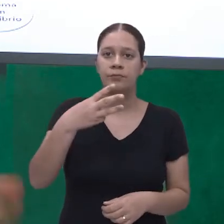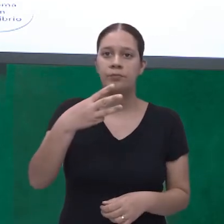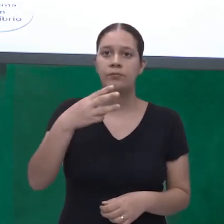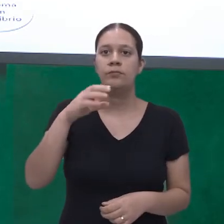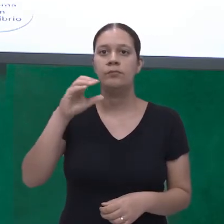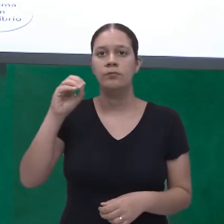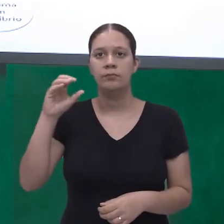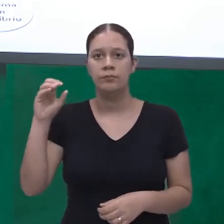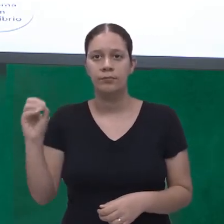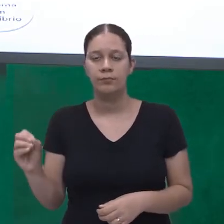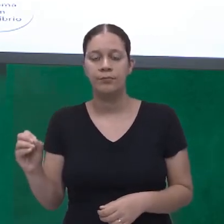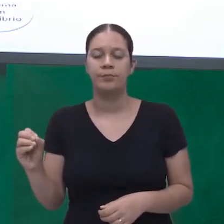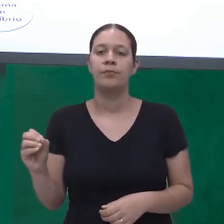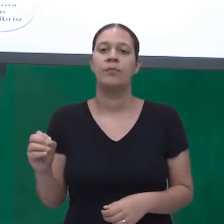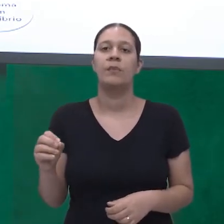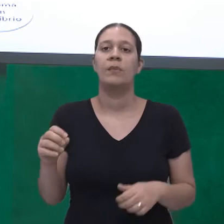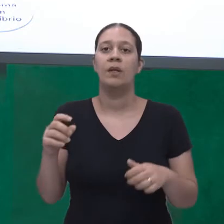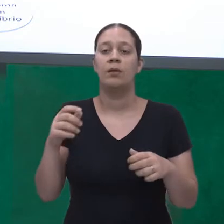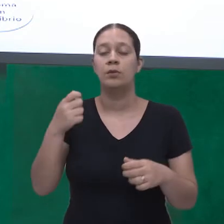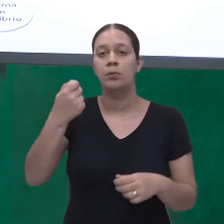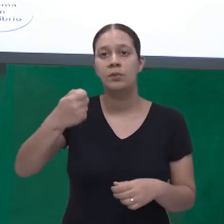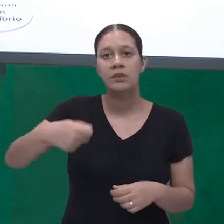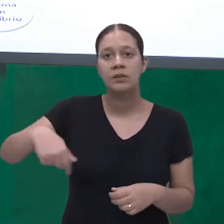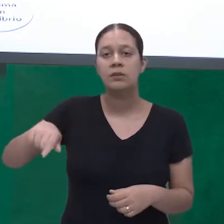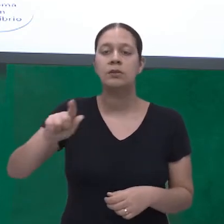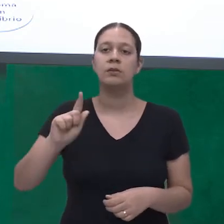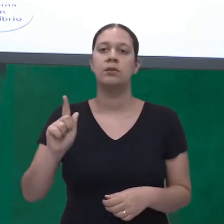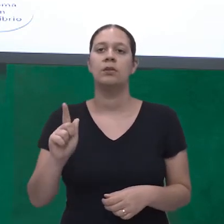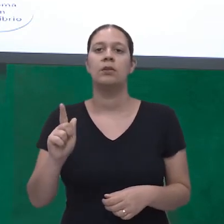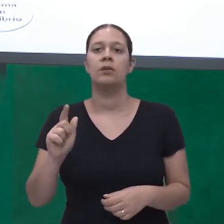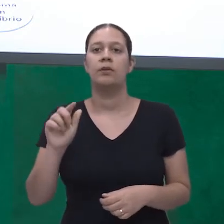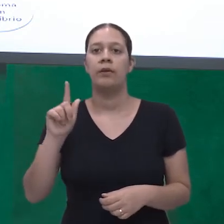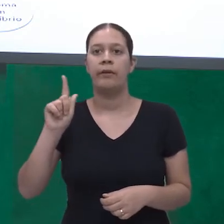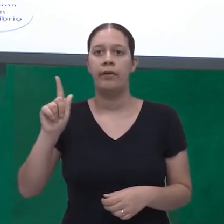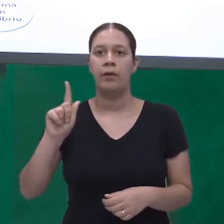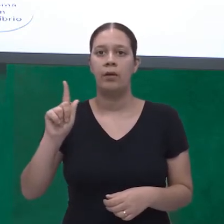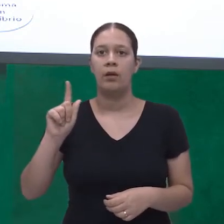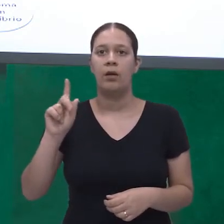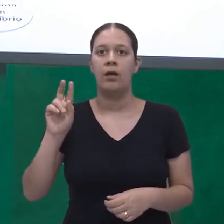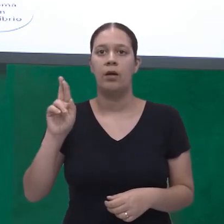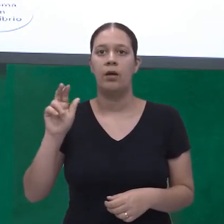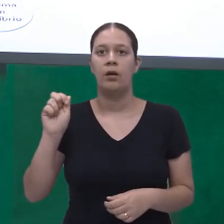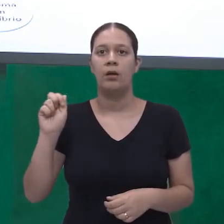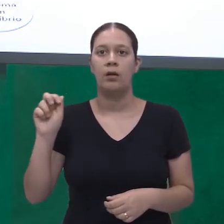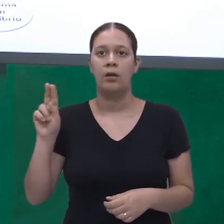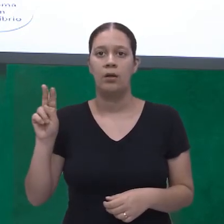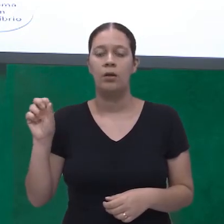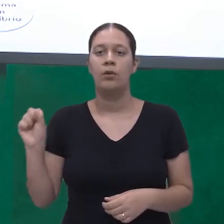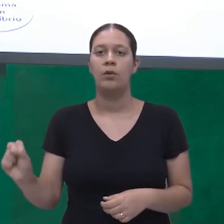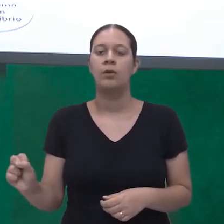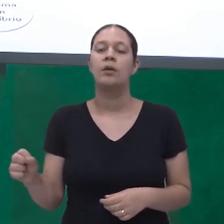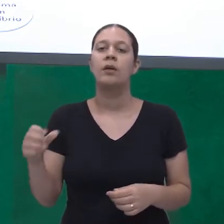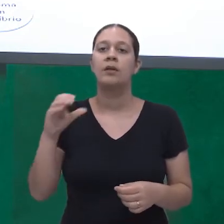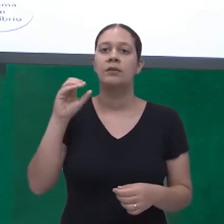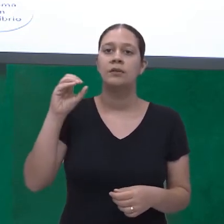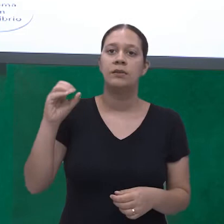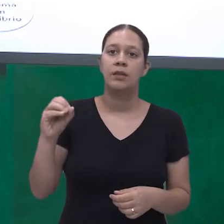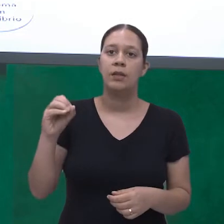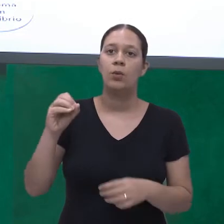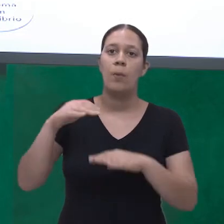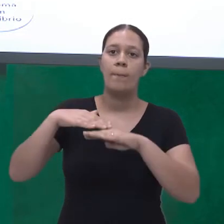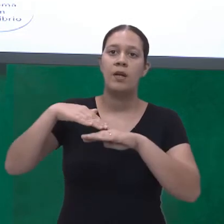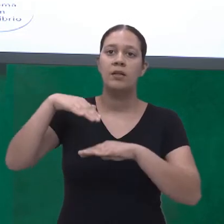300 Kelvin. Lembro que não precisa colocar grau, tá? Porque Kelvin é uma grandeza absoluta, vai de 0 para